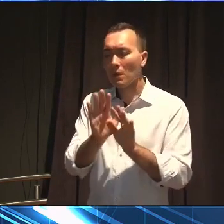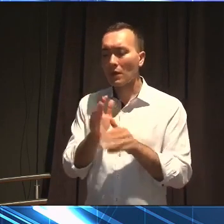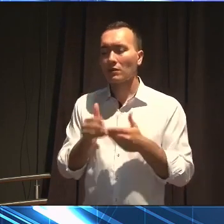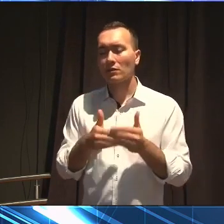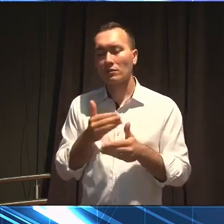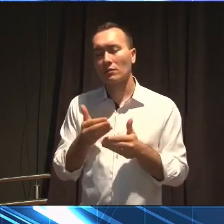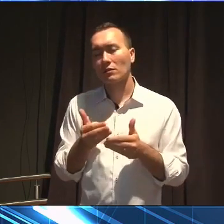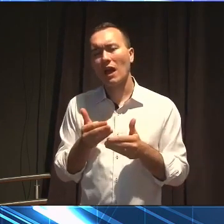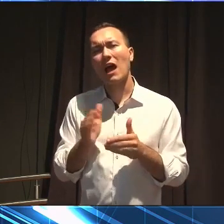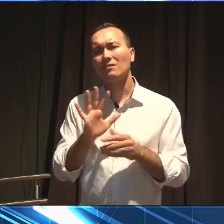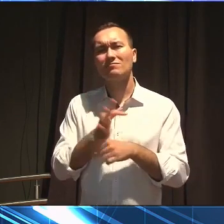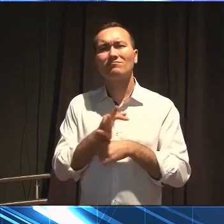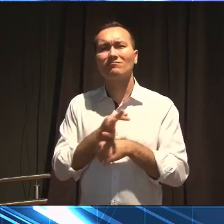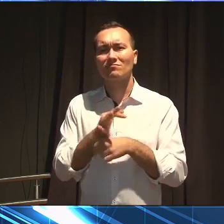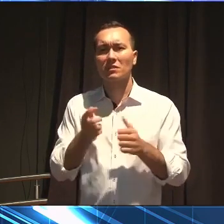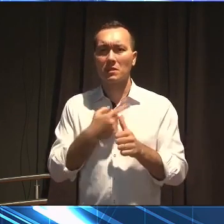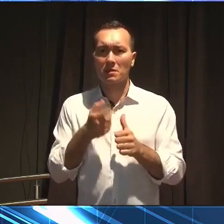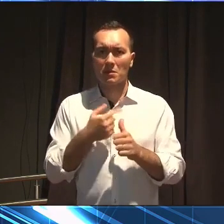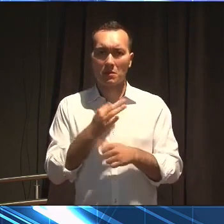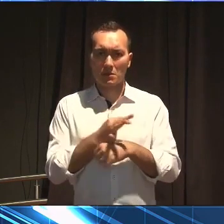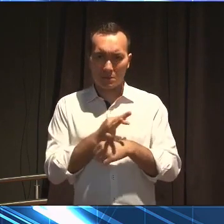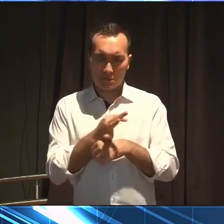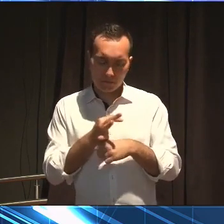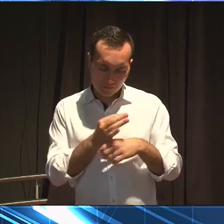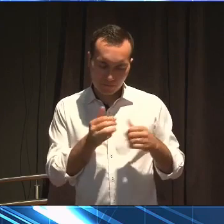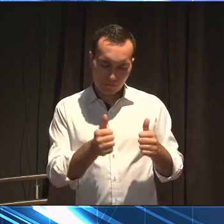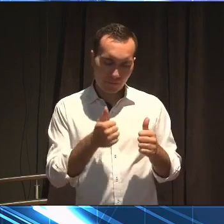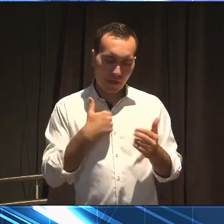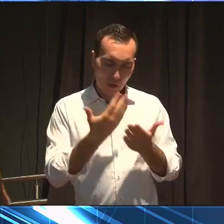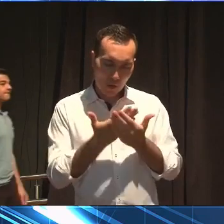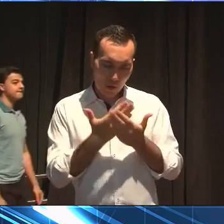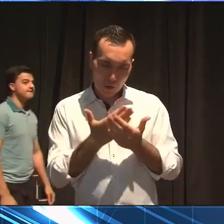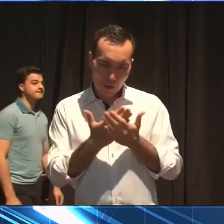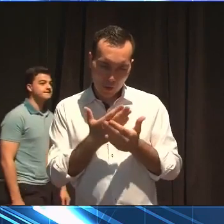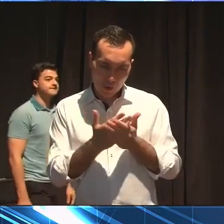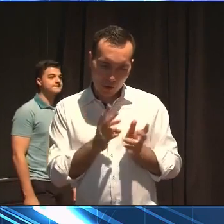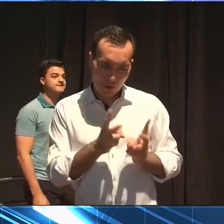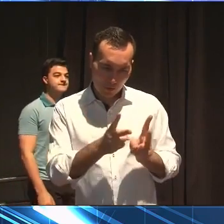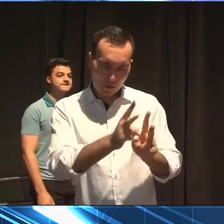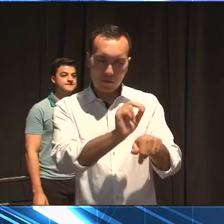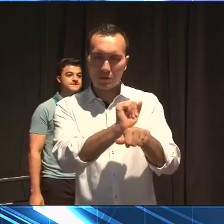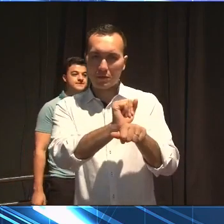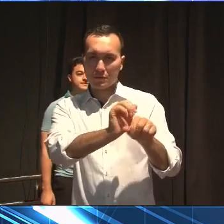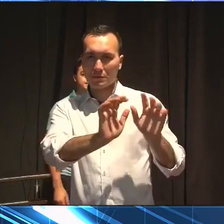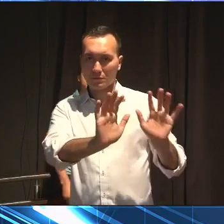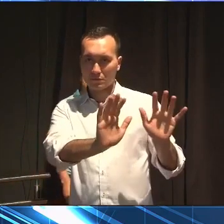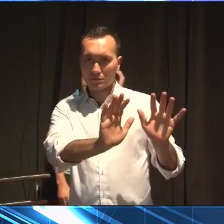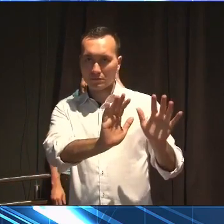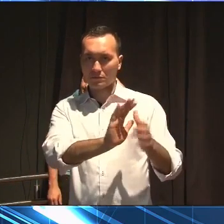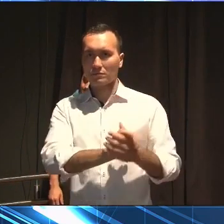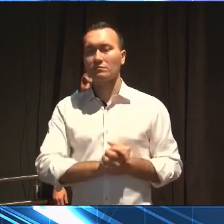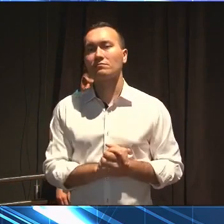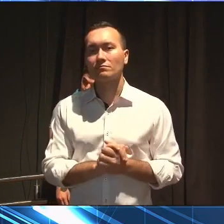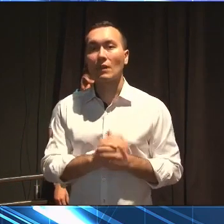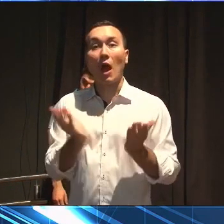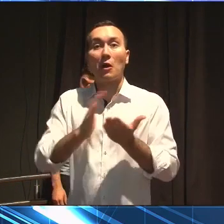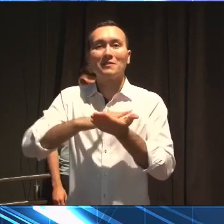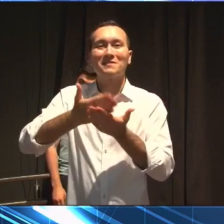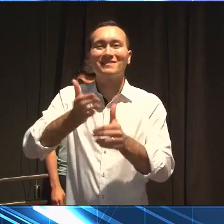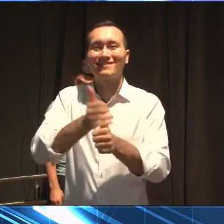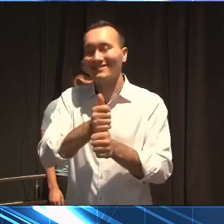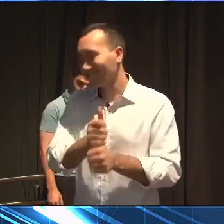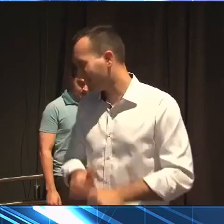de férias e deixou seu estudo, a sua amostra de bactérias, em cima da mesa e foi embora.